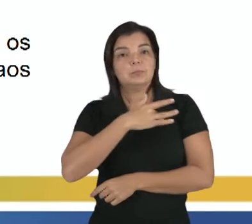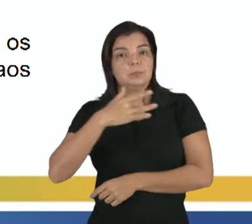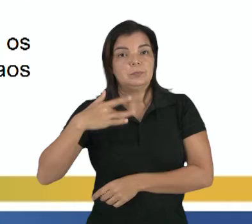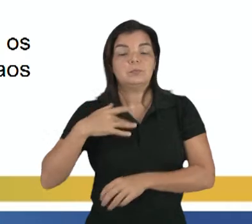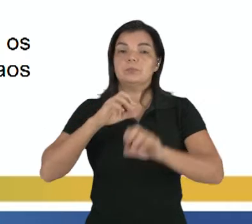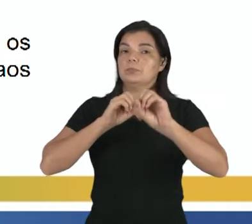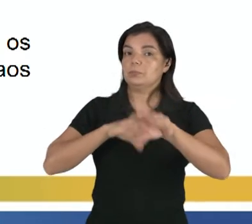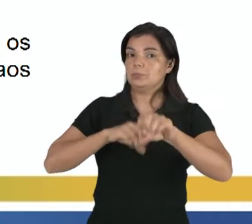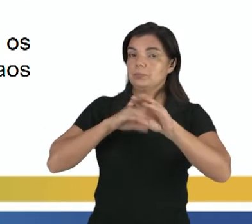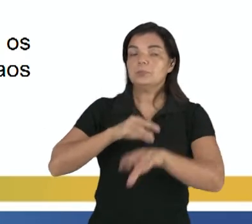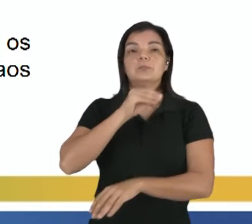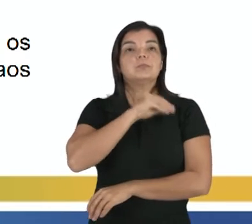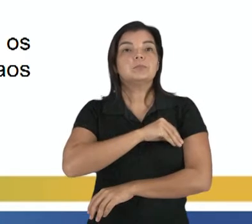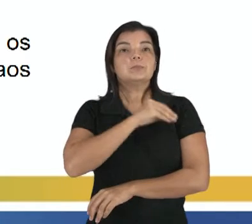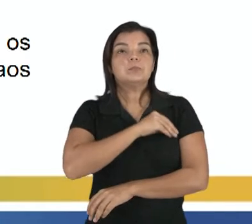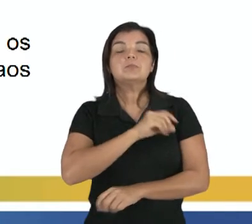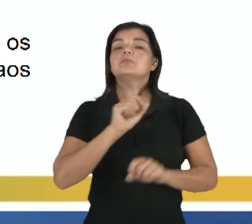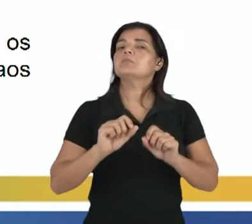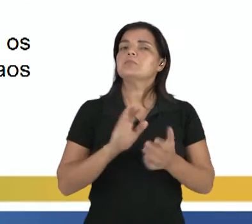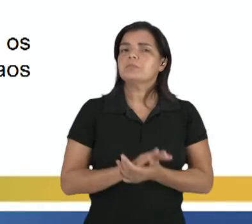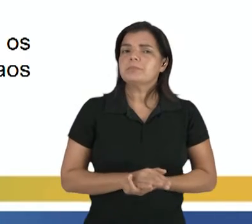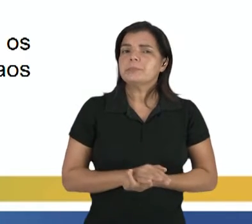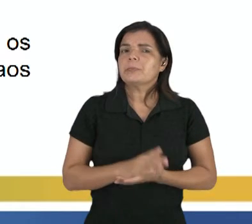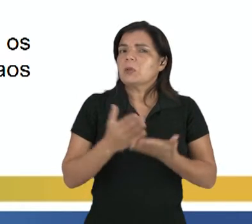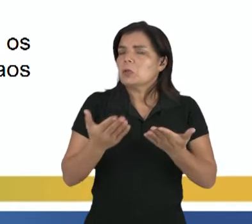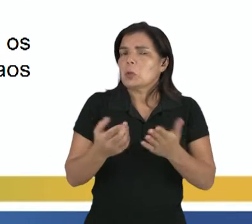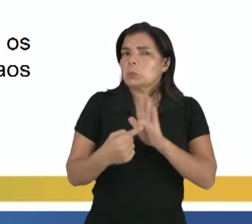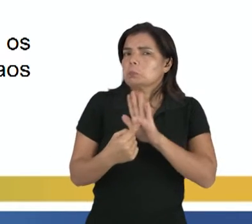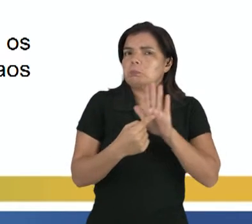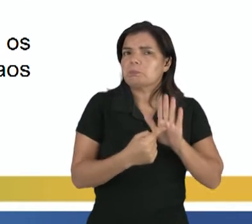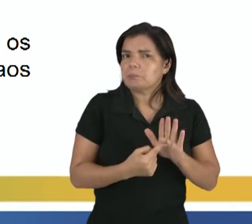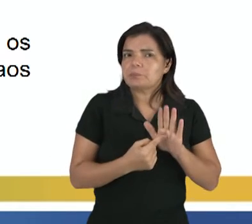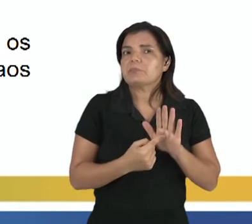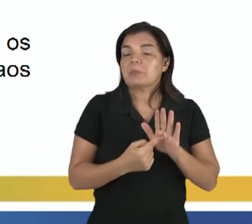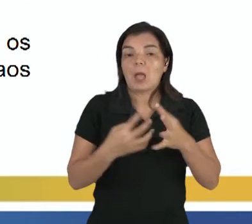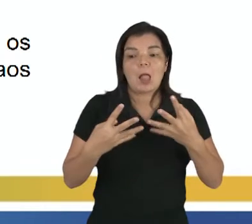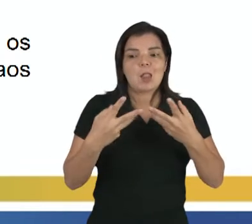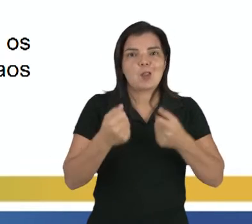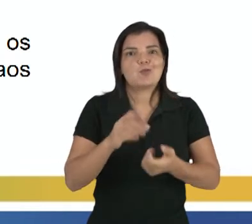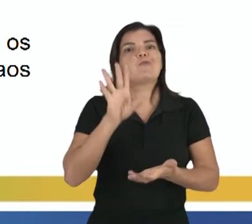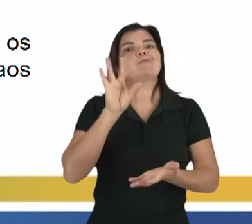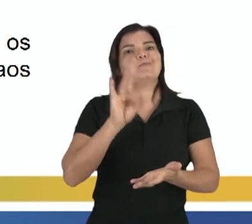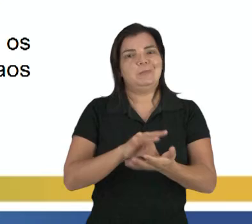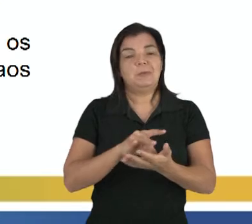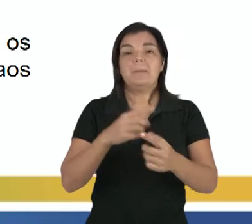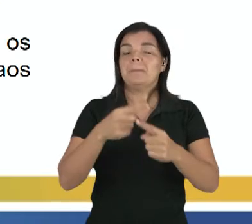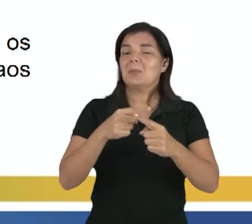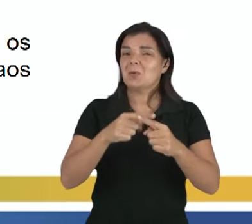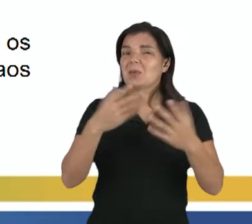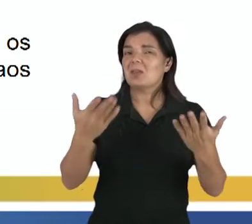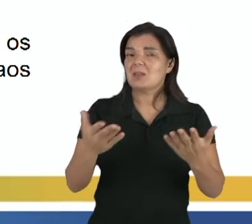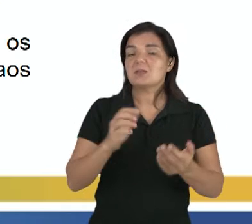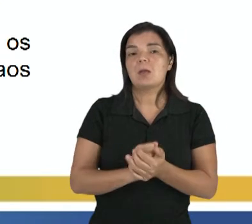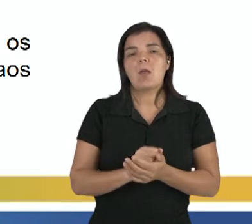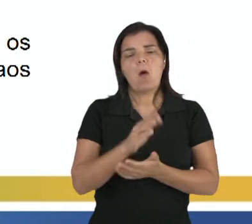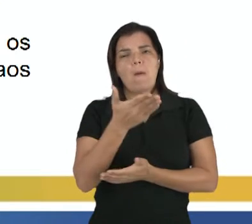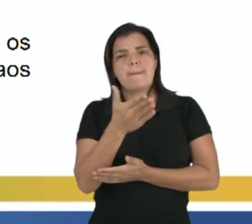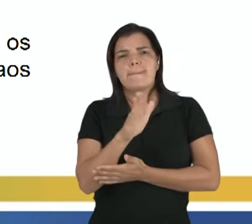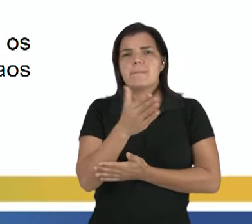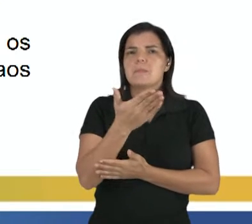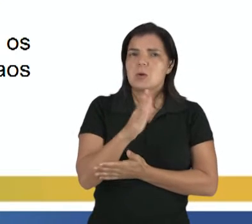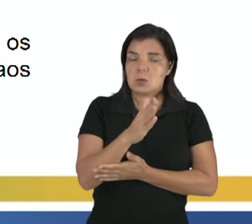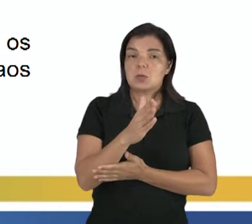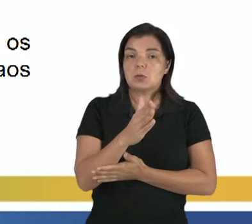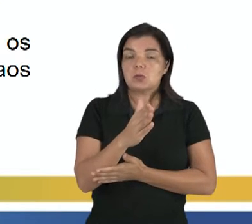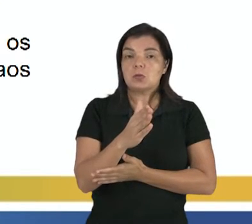saúde, educação e renda, eles não demonstram a total realidade, porque como eles são uma média, né, uma